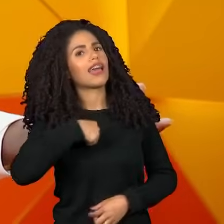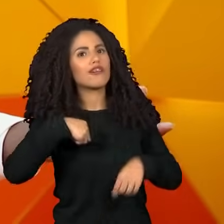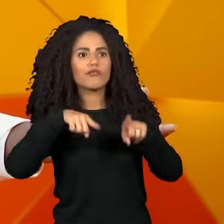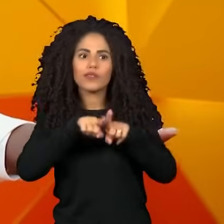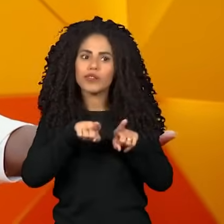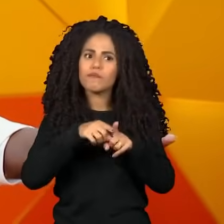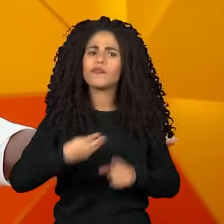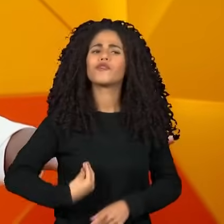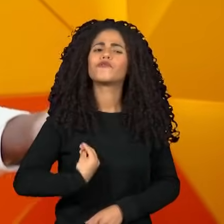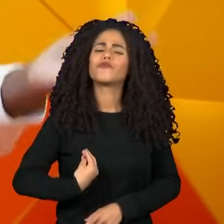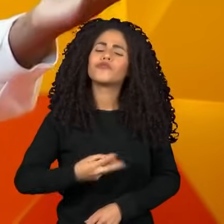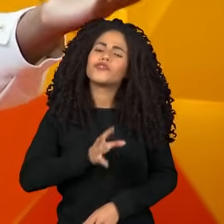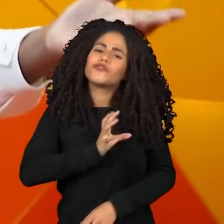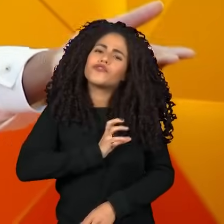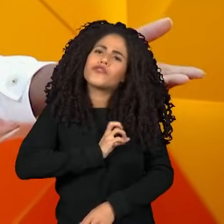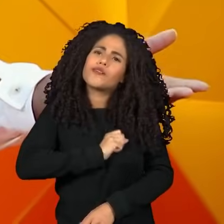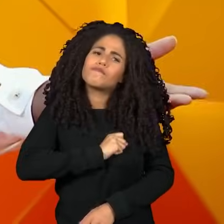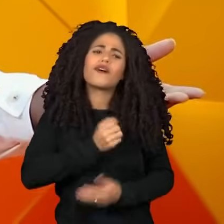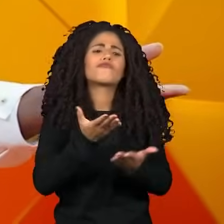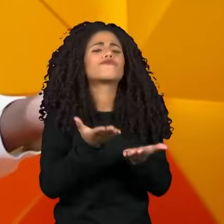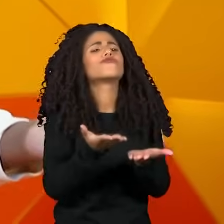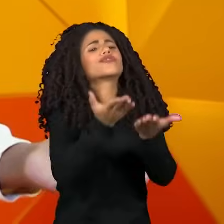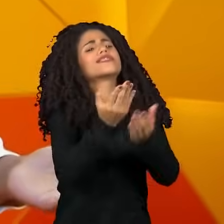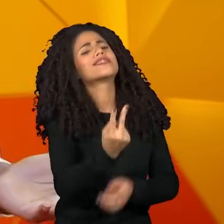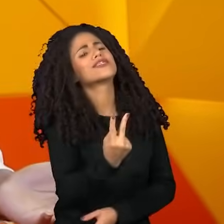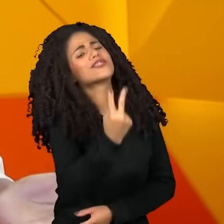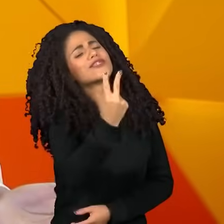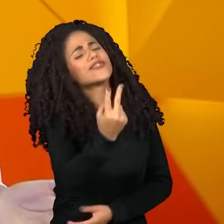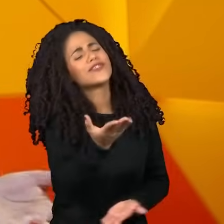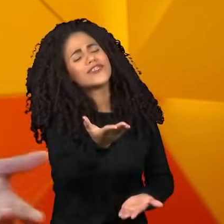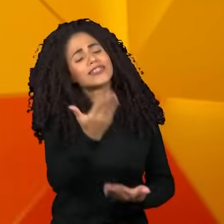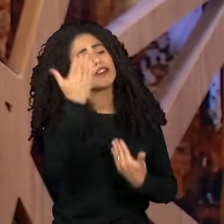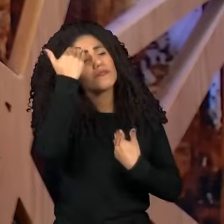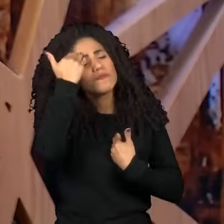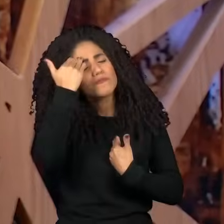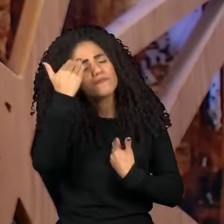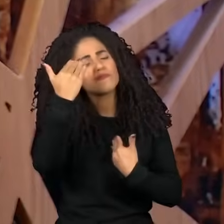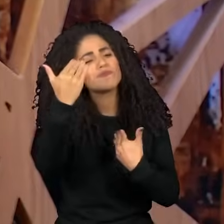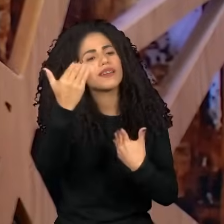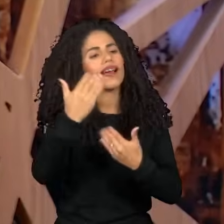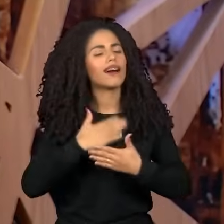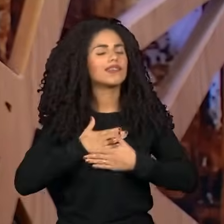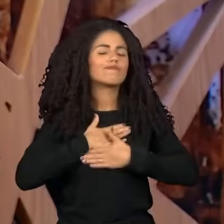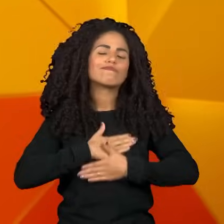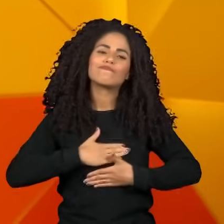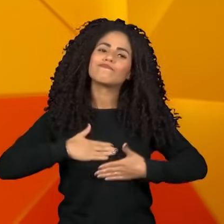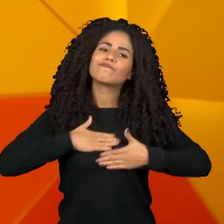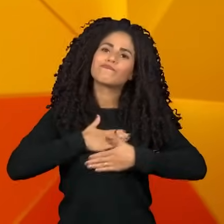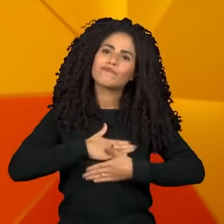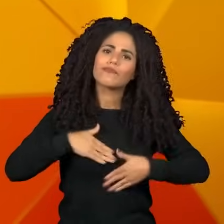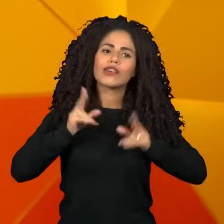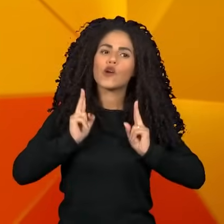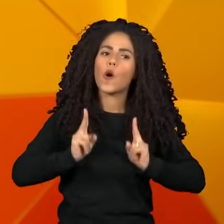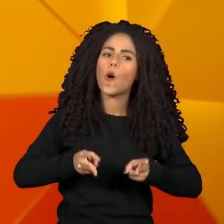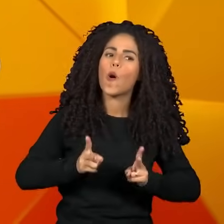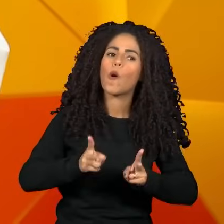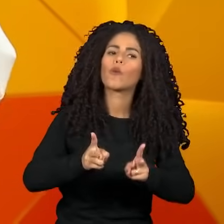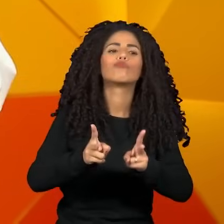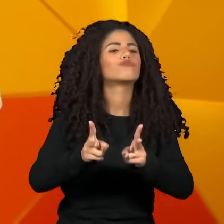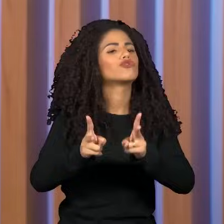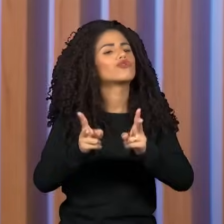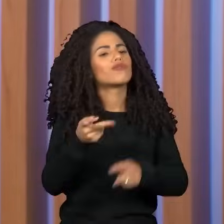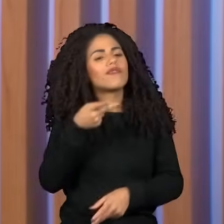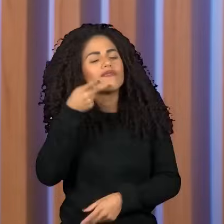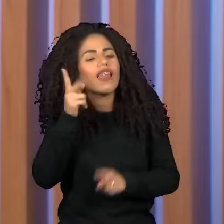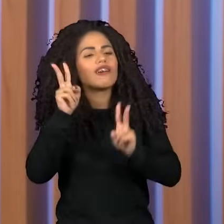lindíssima aqui de amar vocês. Muito obrigada. Prazer que a gente possa continuar falando,